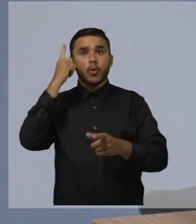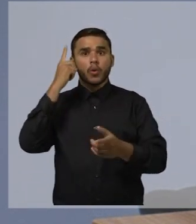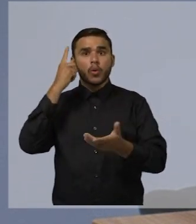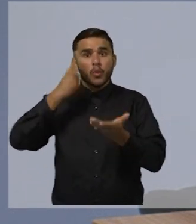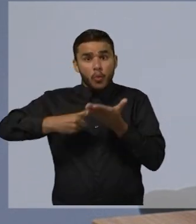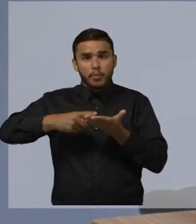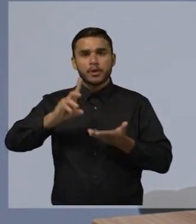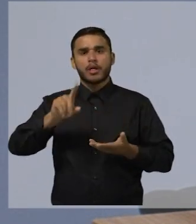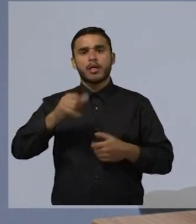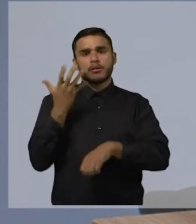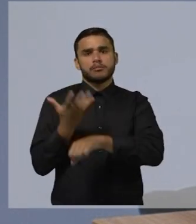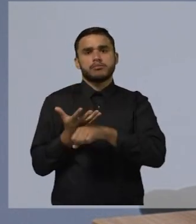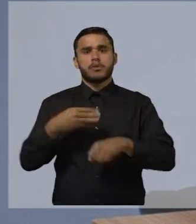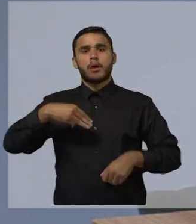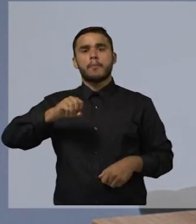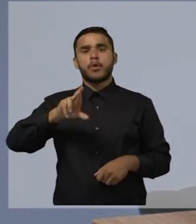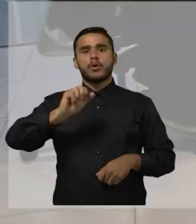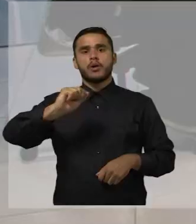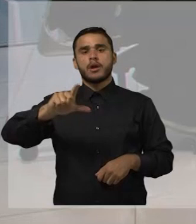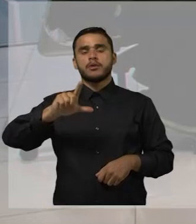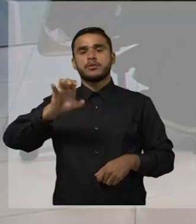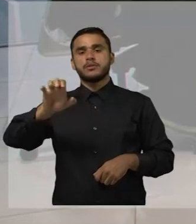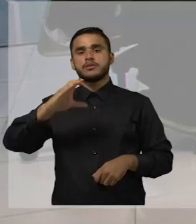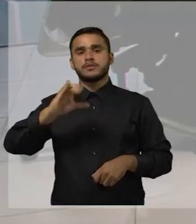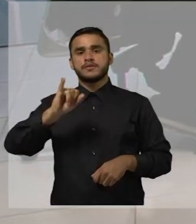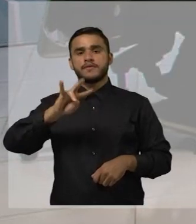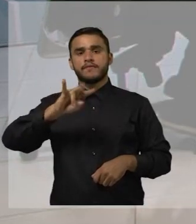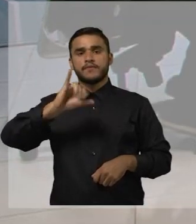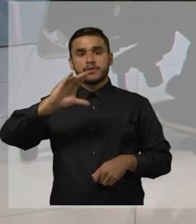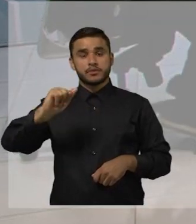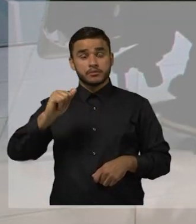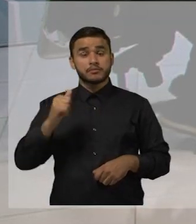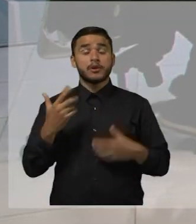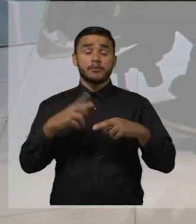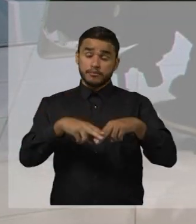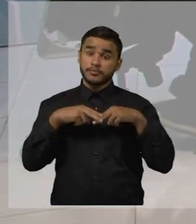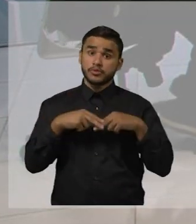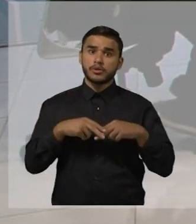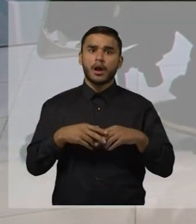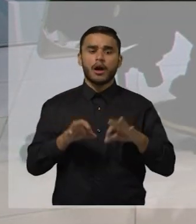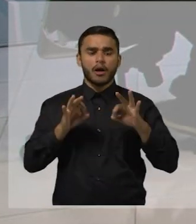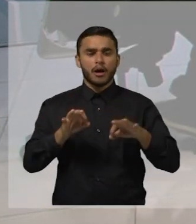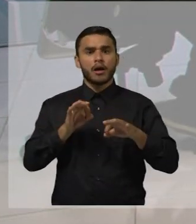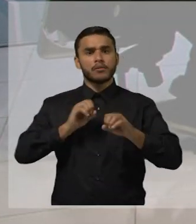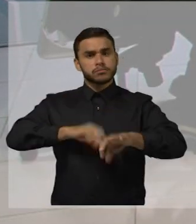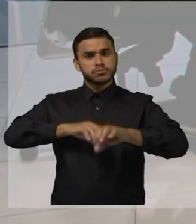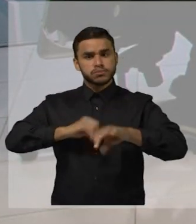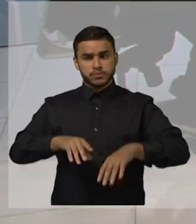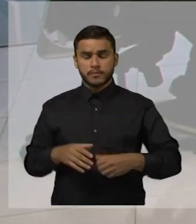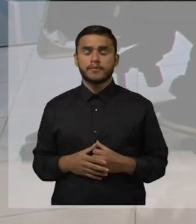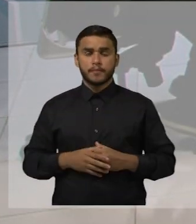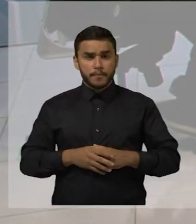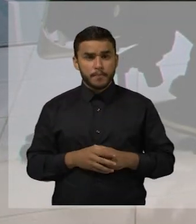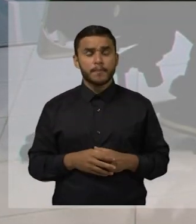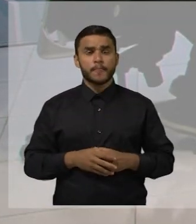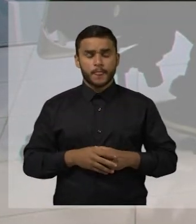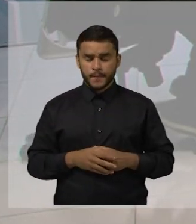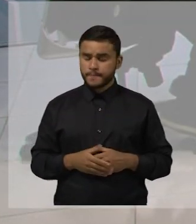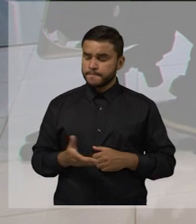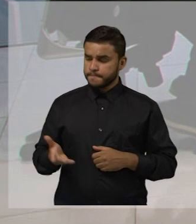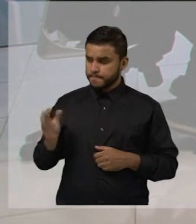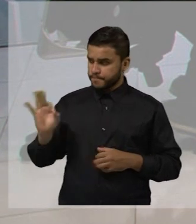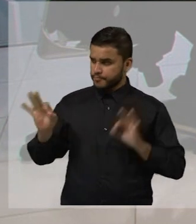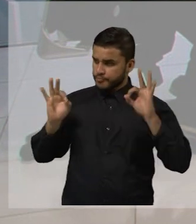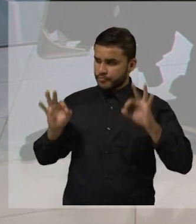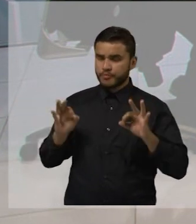cívica. Hoje não tem mais isso. Bom, Arnaldo, só para completar essa observação muito lúcida aí do professor Roberto Martins Rodrigues, você